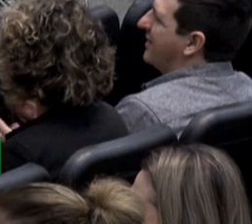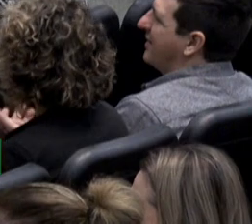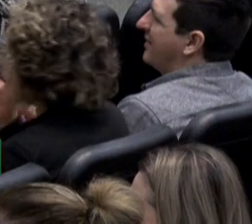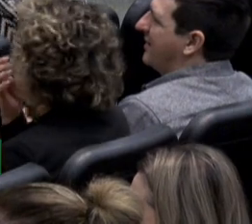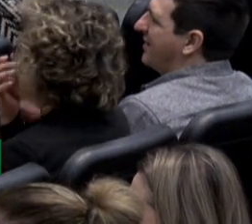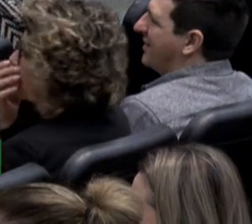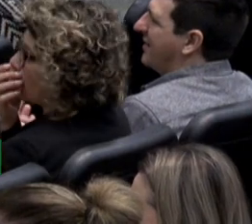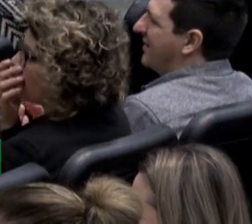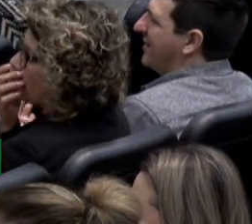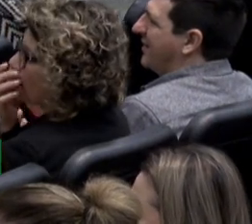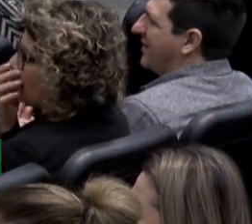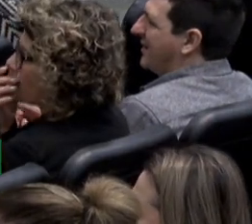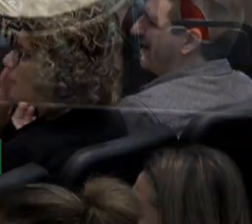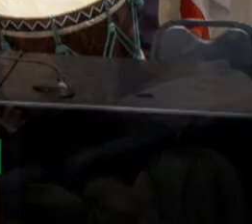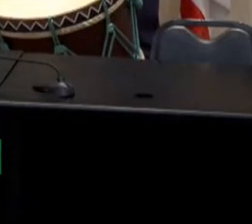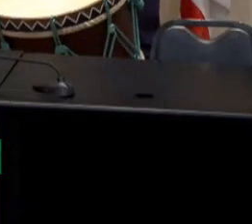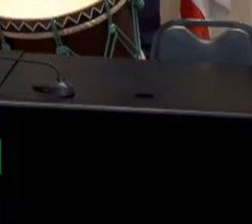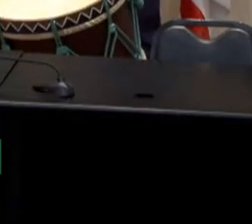viva.